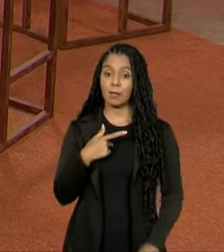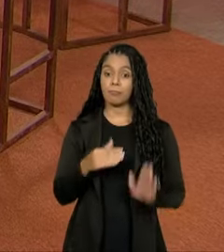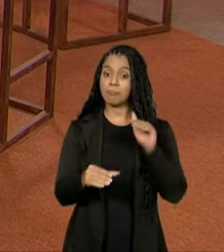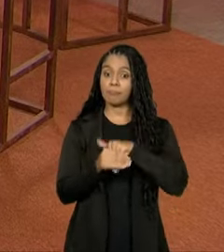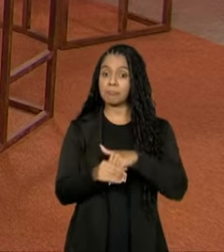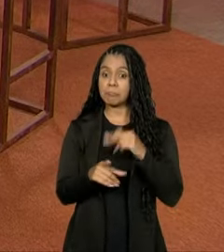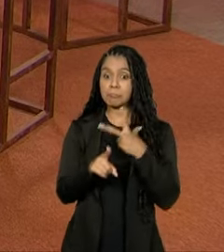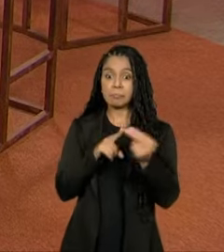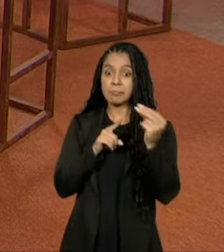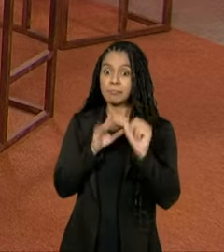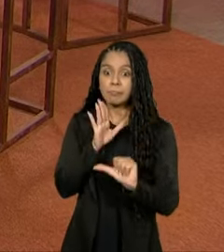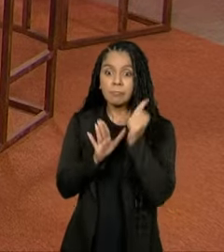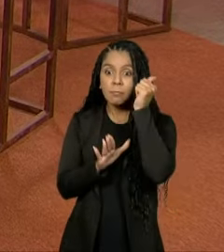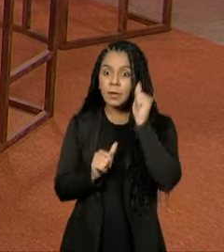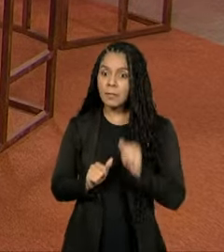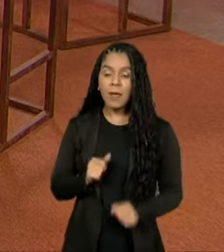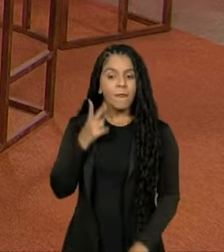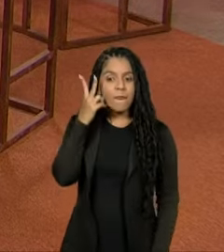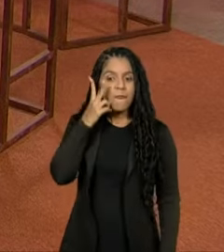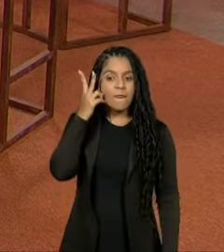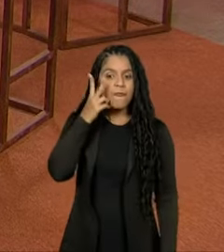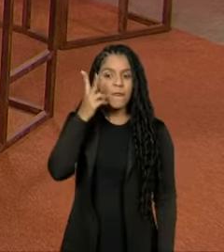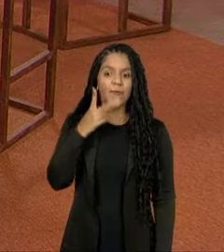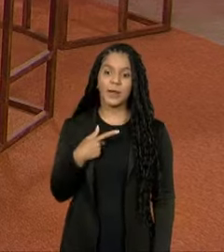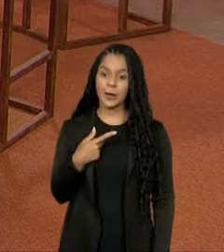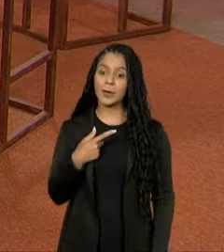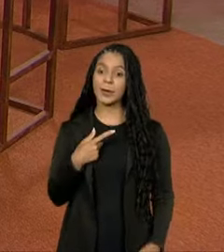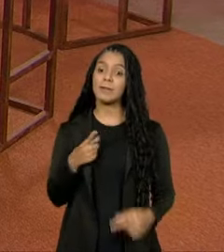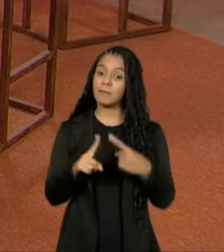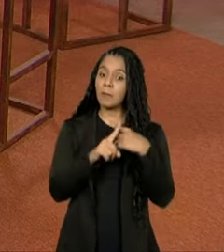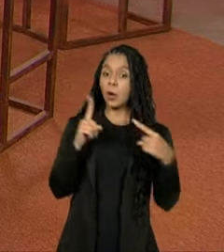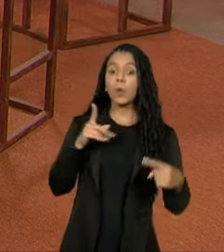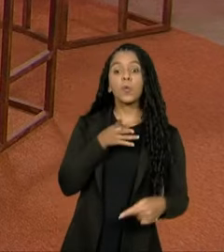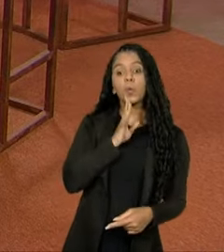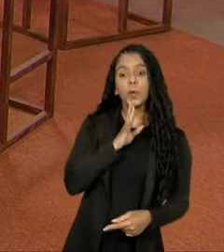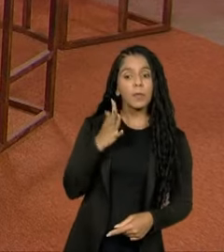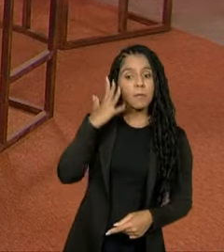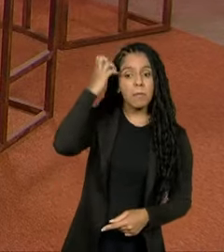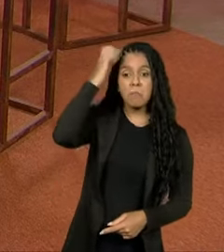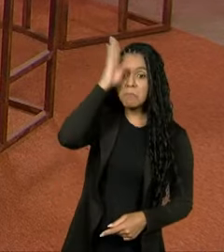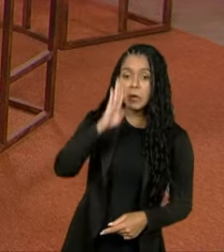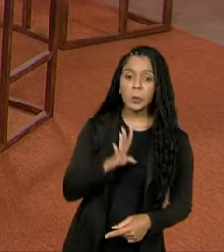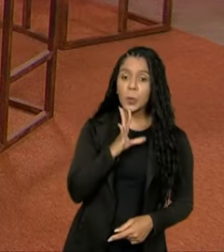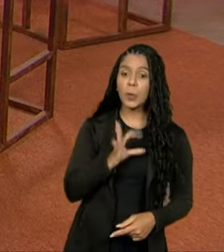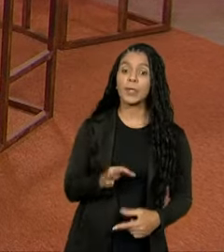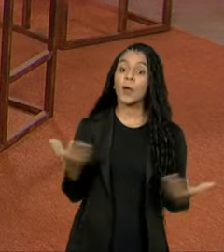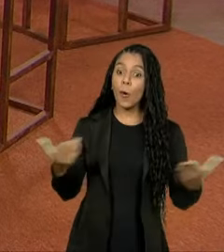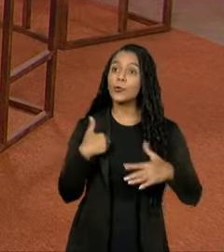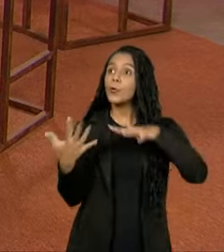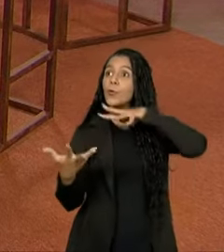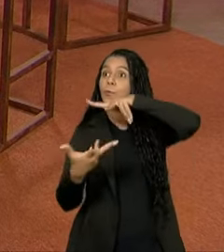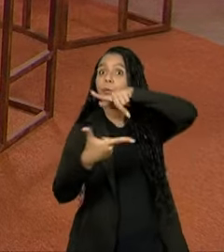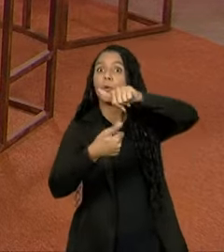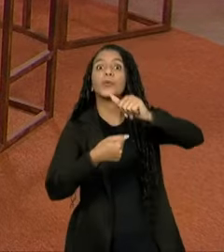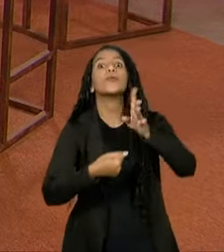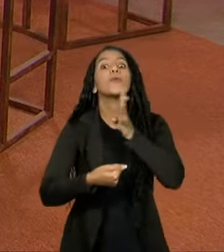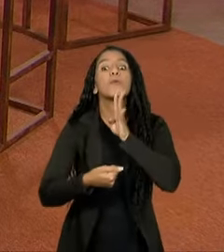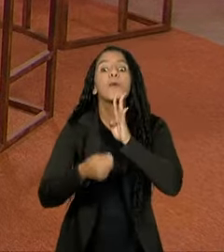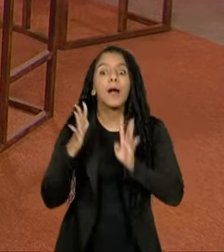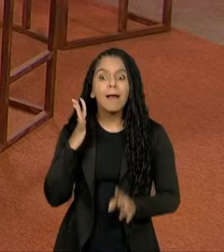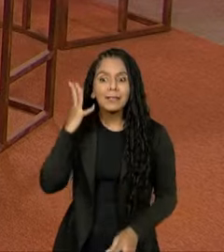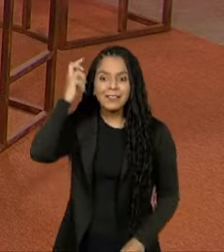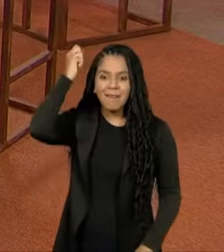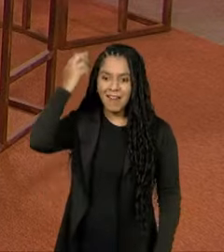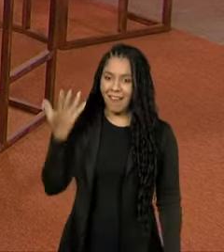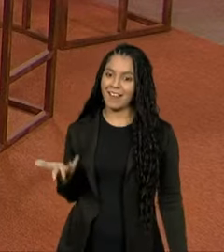eleita. Tinha acabado de ser eleita vereadora. Uma parte do Rio de Janeiro conhecia a Marielle, o Brasil não conhecia. Hoje o mundo conhece a Marielle. Hoje o